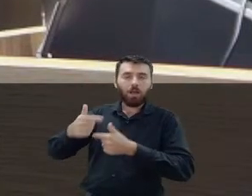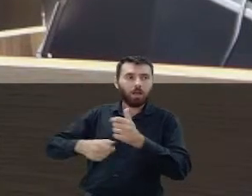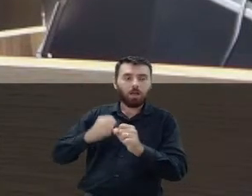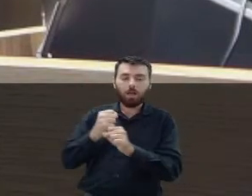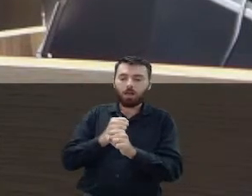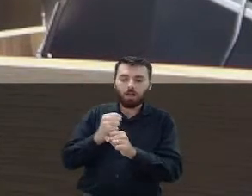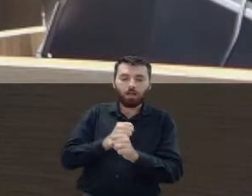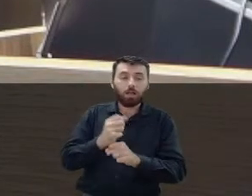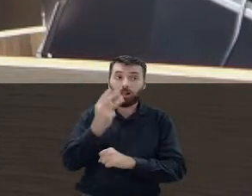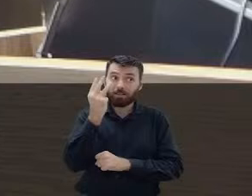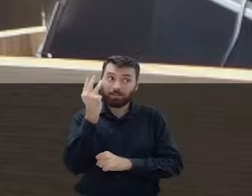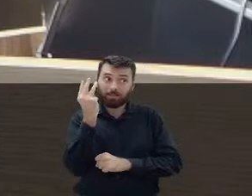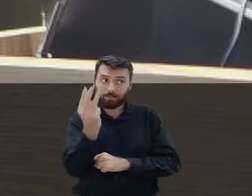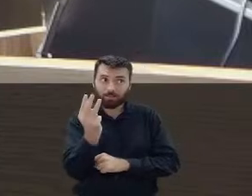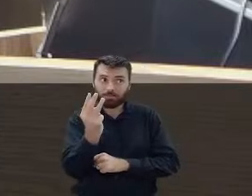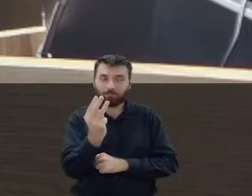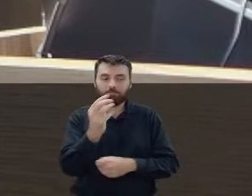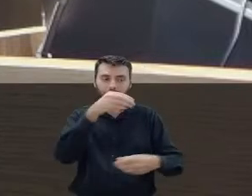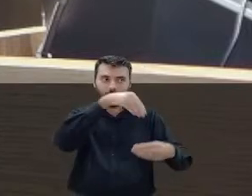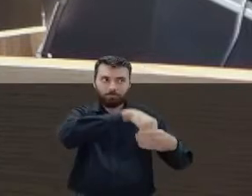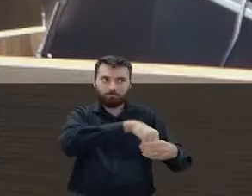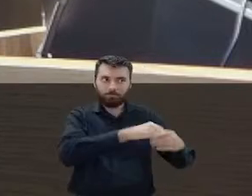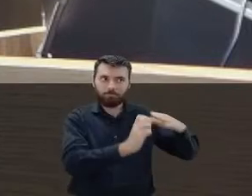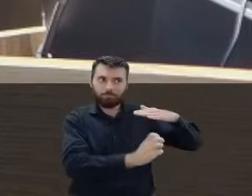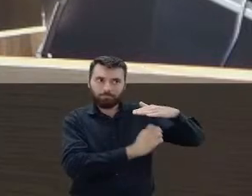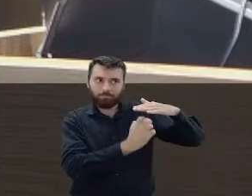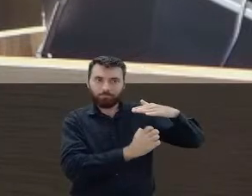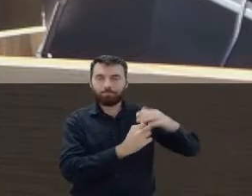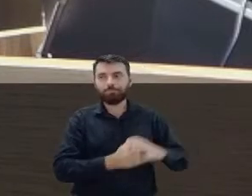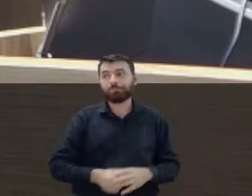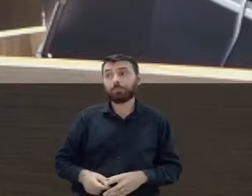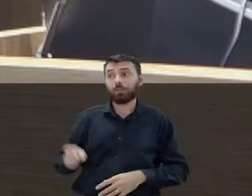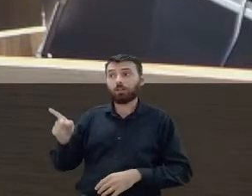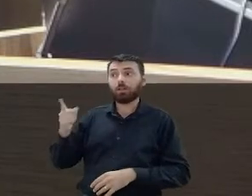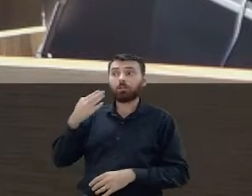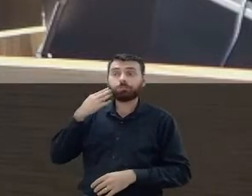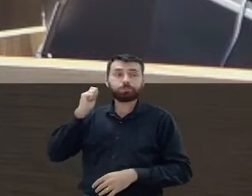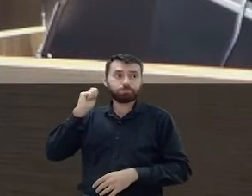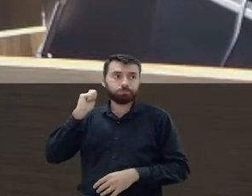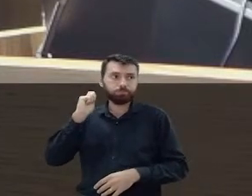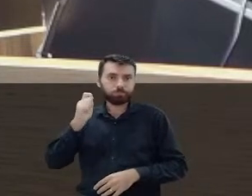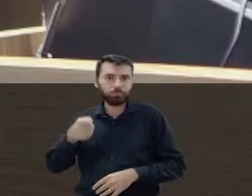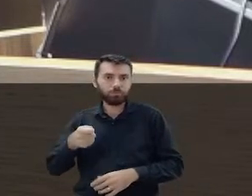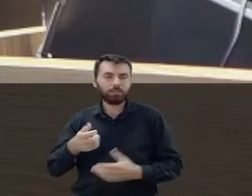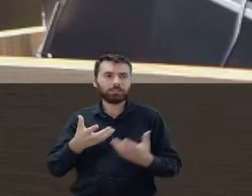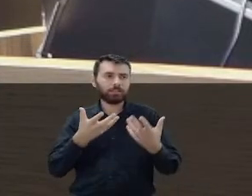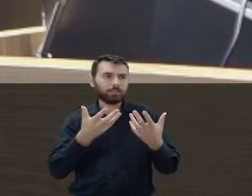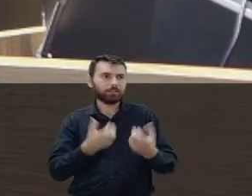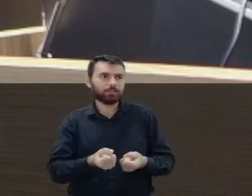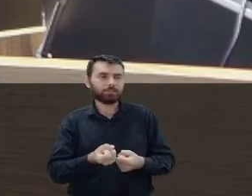por que, que o juiz não deu esta pensão como lucro cessantes